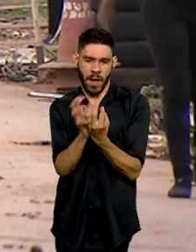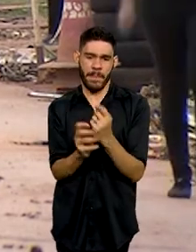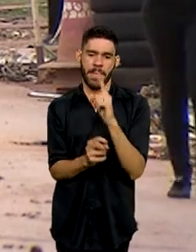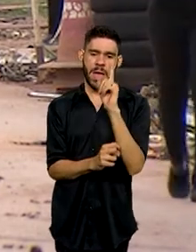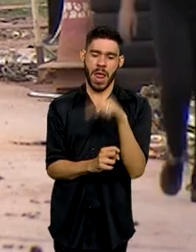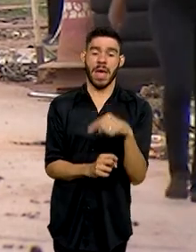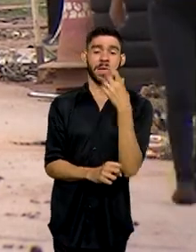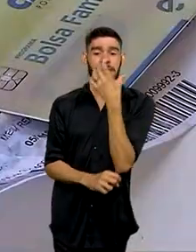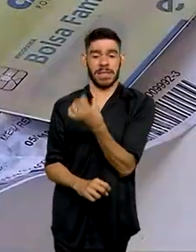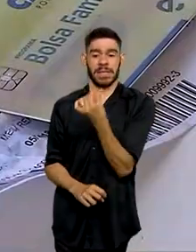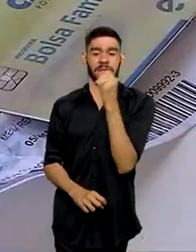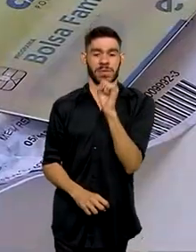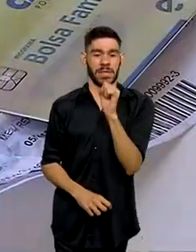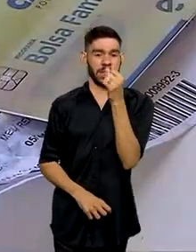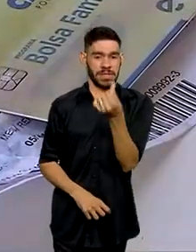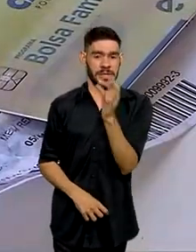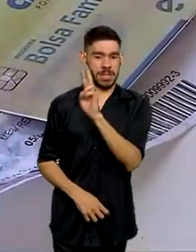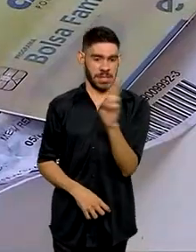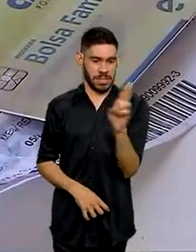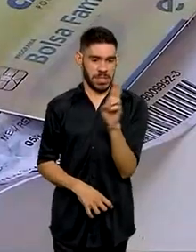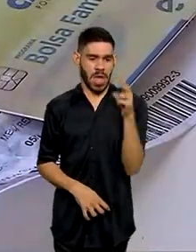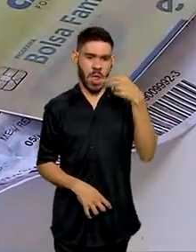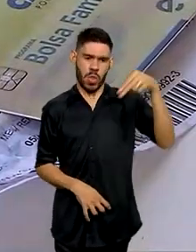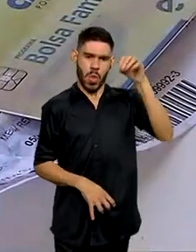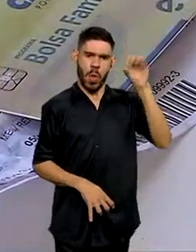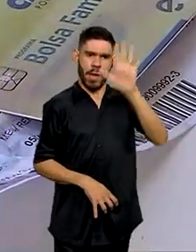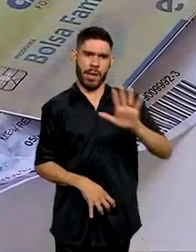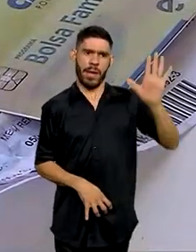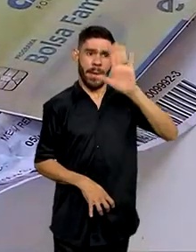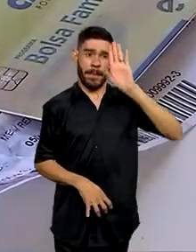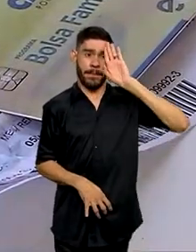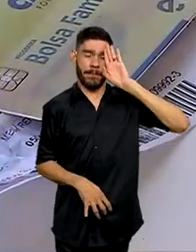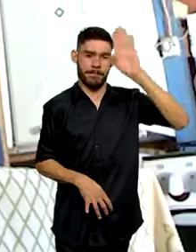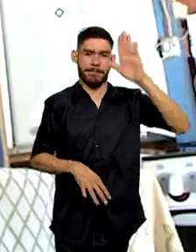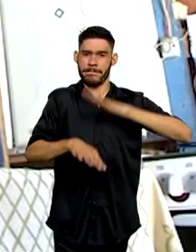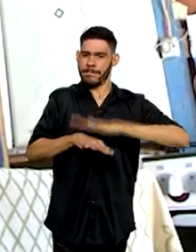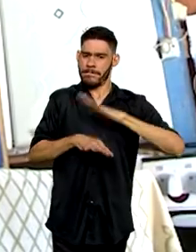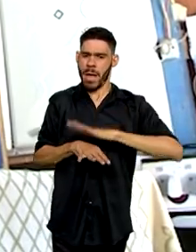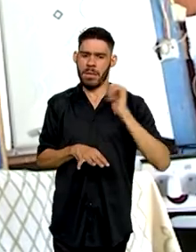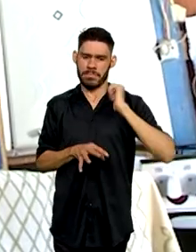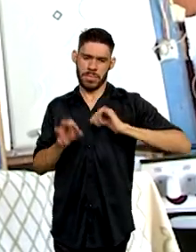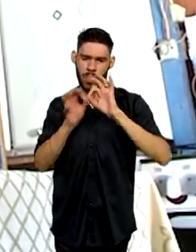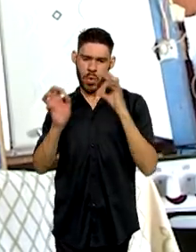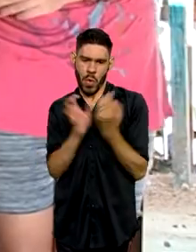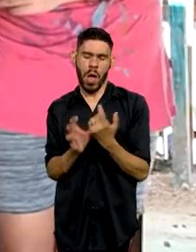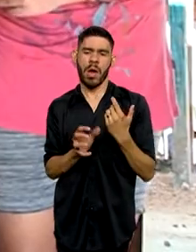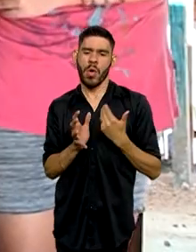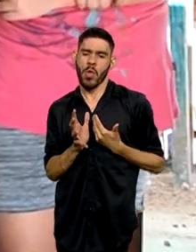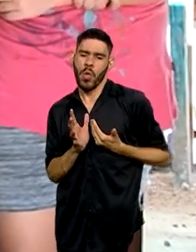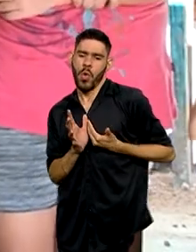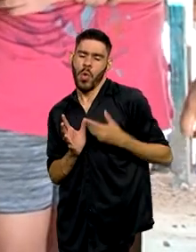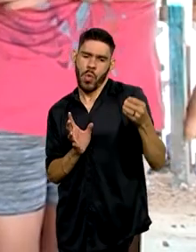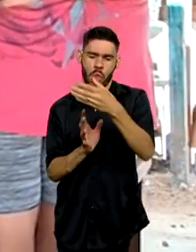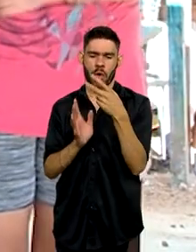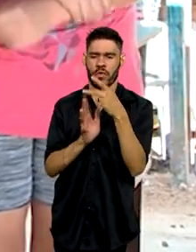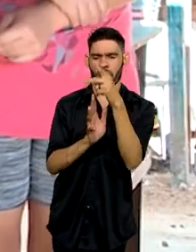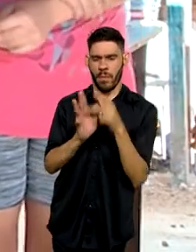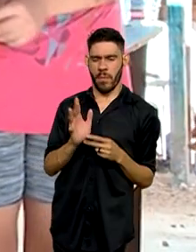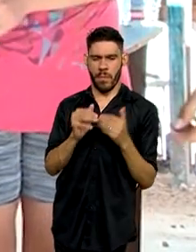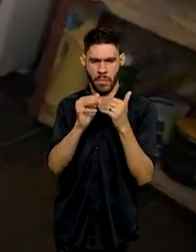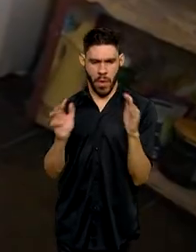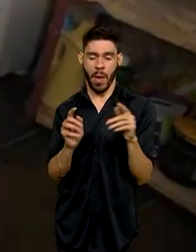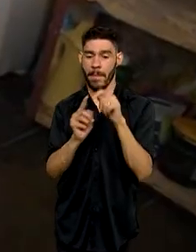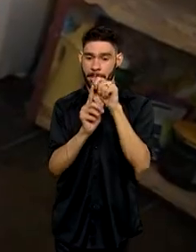R$ 686. O Nordeste é a região com mais beneficiados. Desde que o novo programa passou a vigorar,